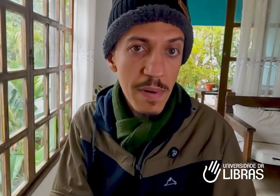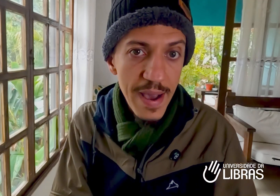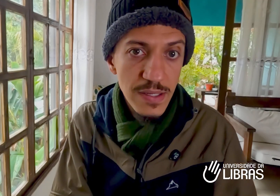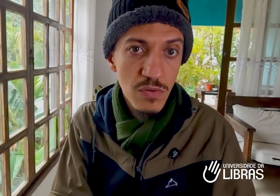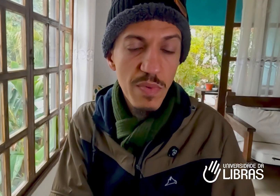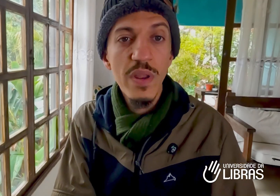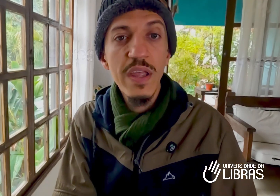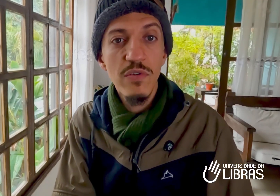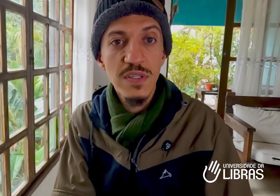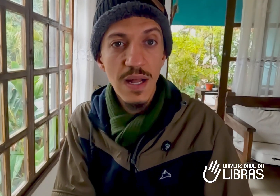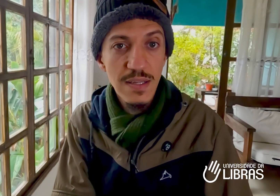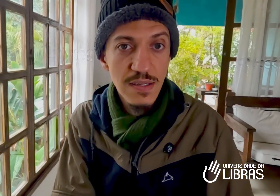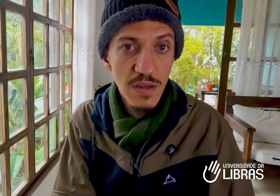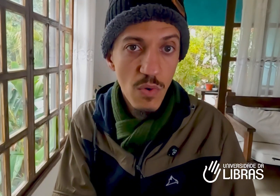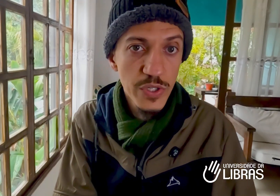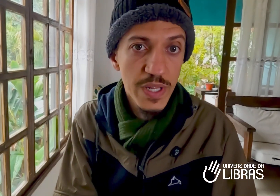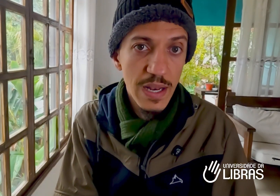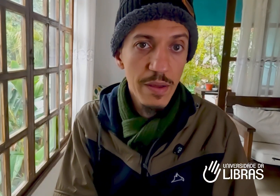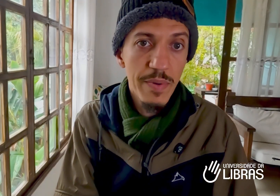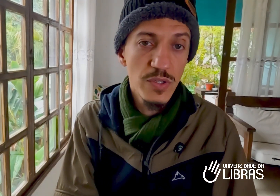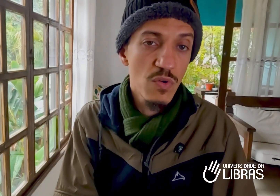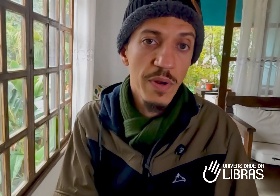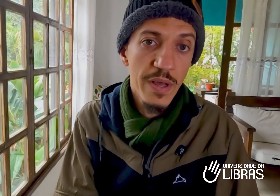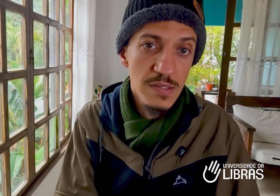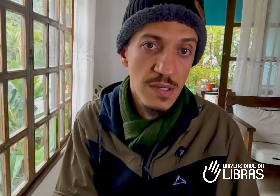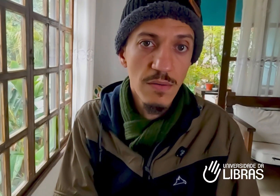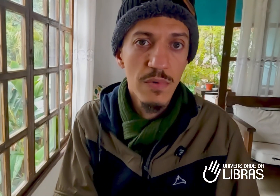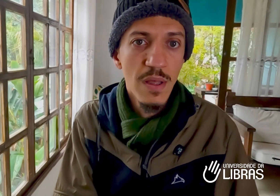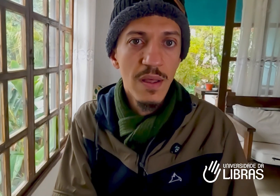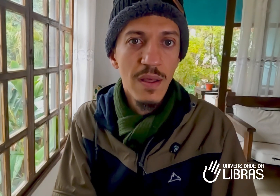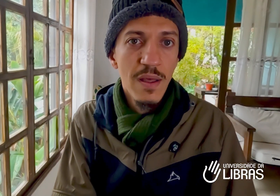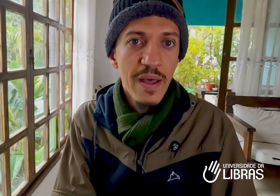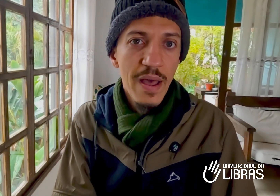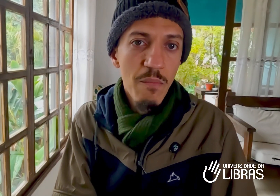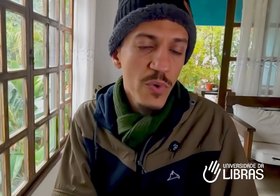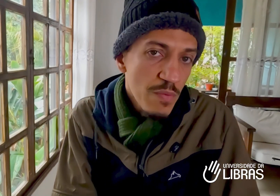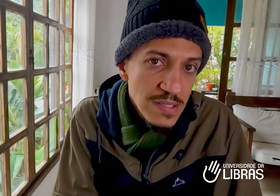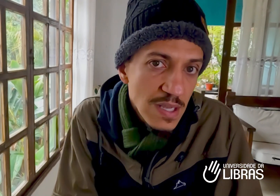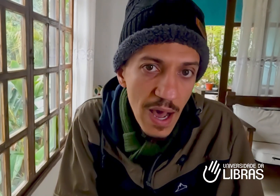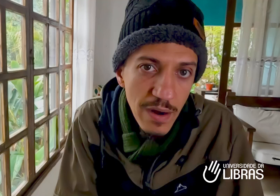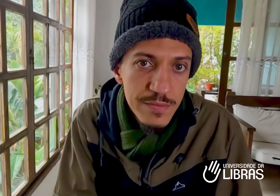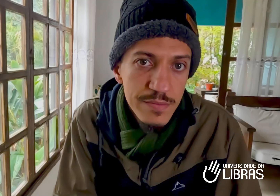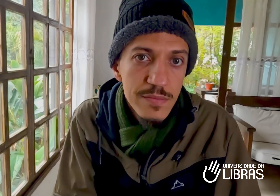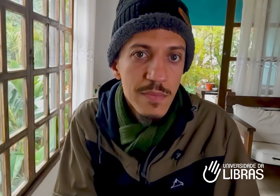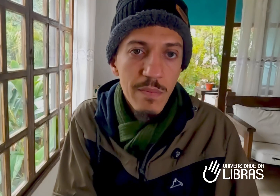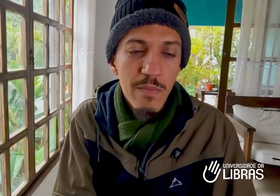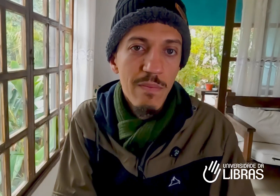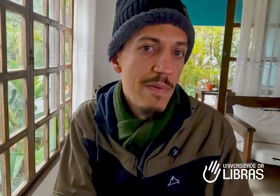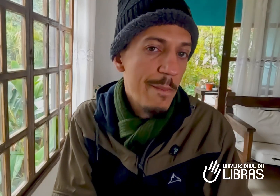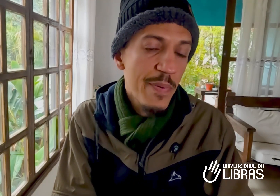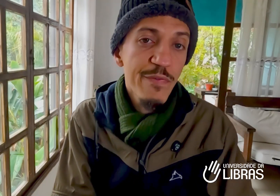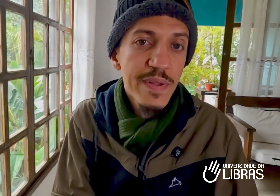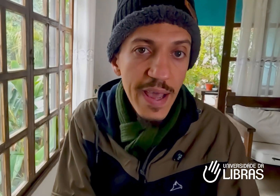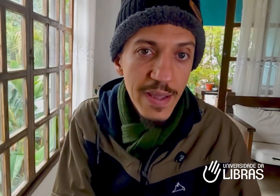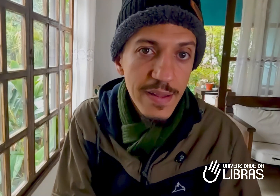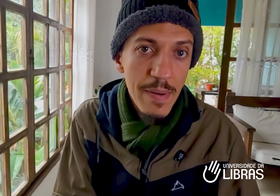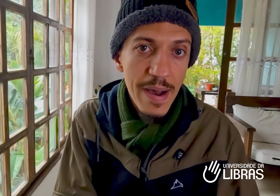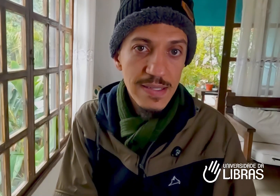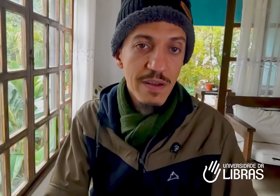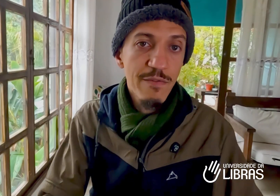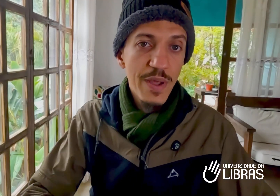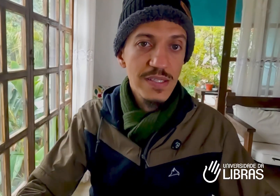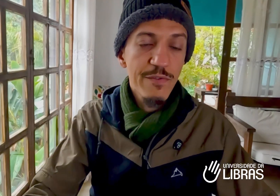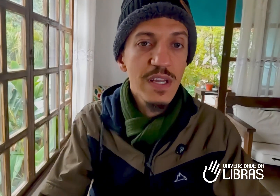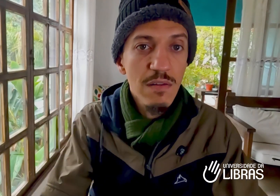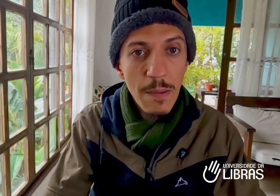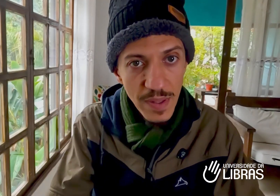ainda mais. O meu nível de sinalização hoje na Libras, de comunicação, é muito mais claro. Eu aprofundei ainda mais. A